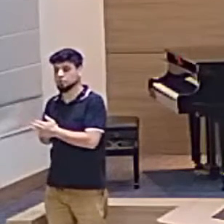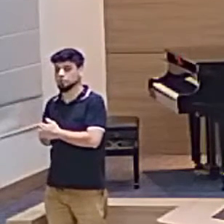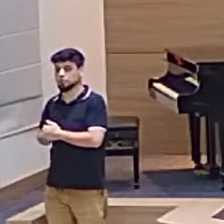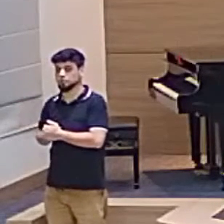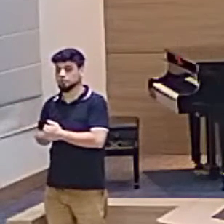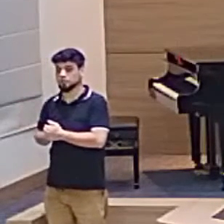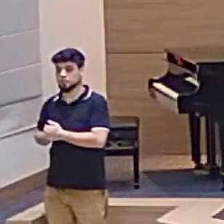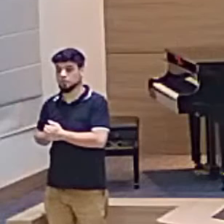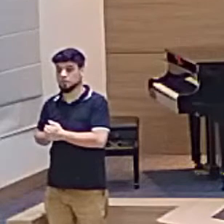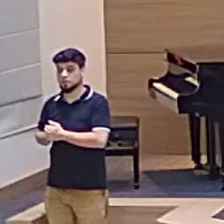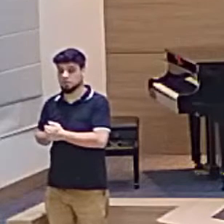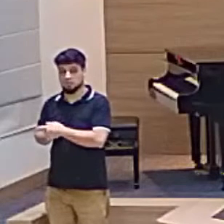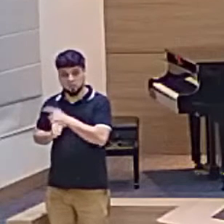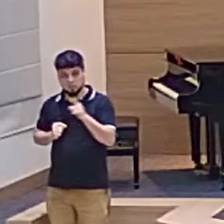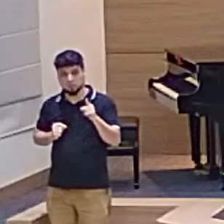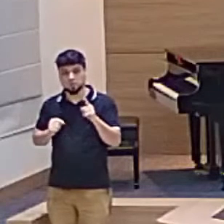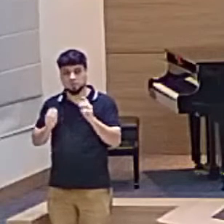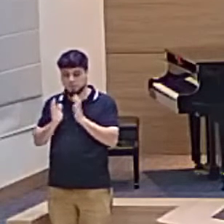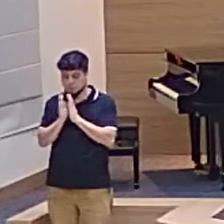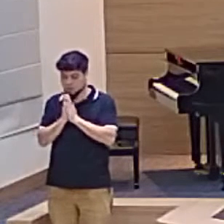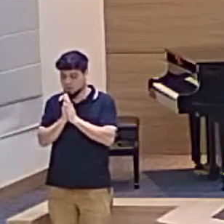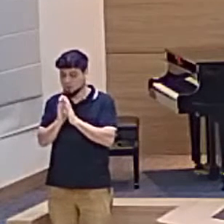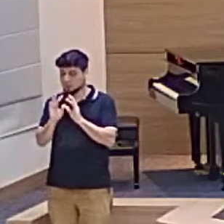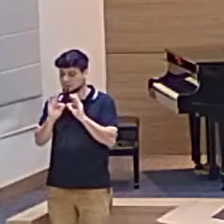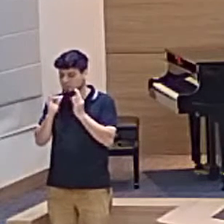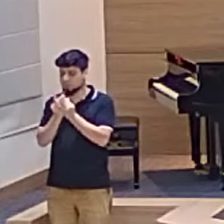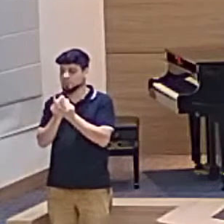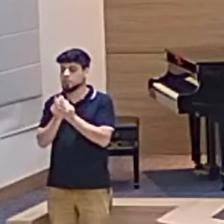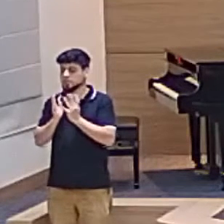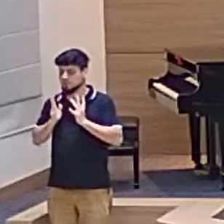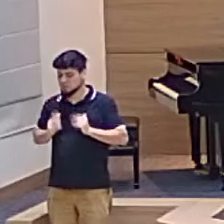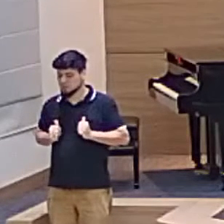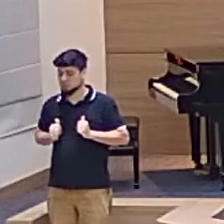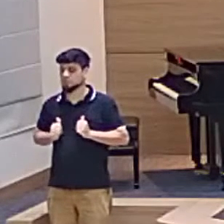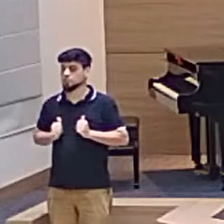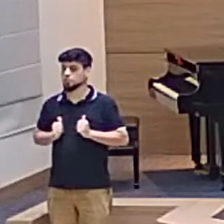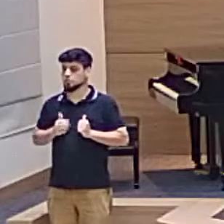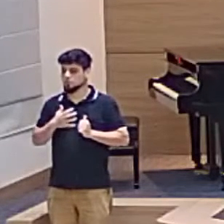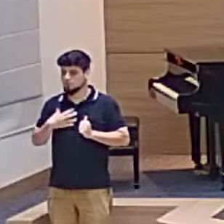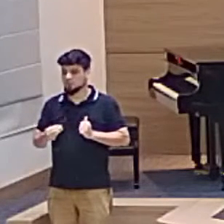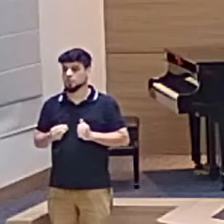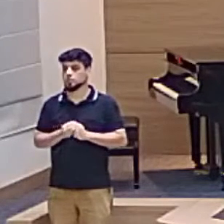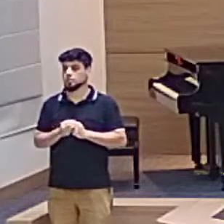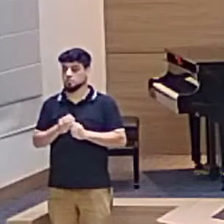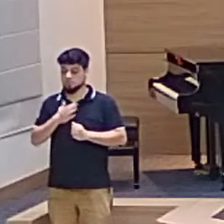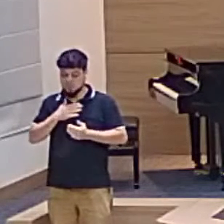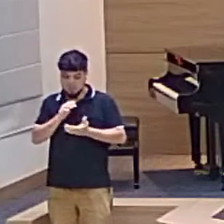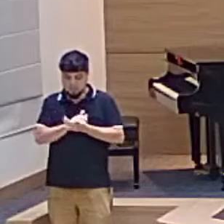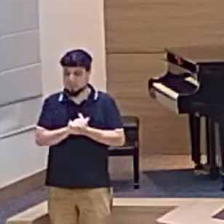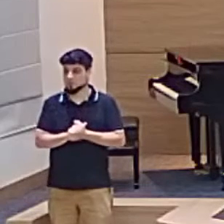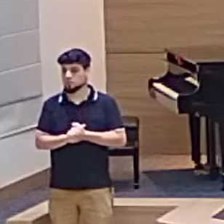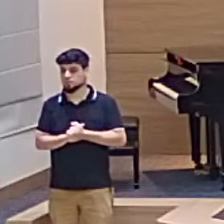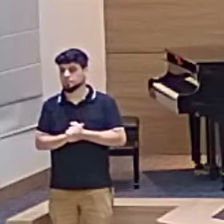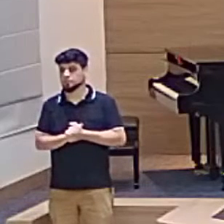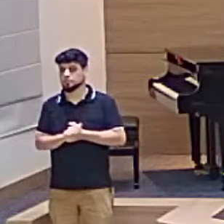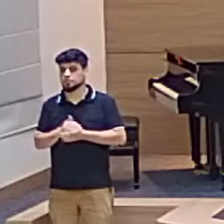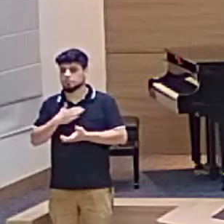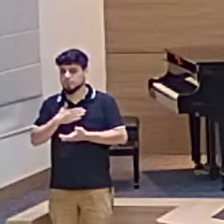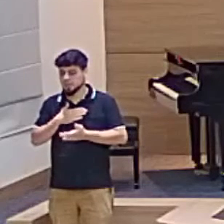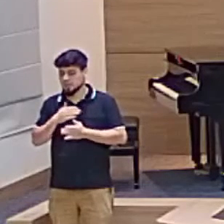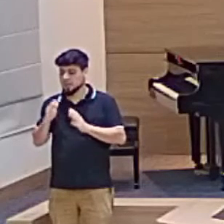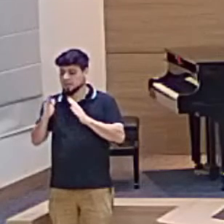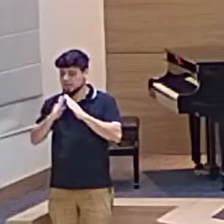senhora pela pureza da sua família e pela pureza dos seus filhos Aliás pela pureza do seu e pela pureza da sua